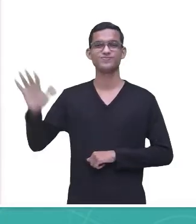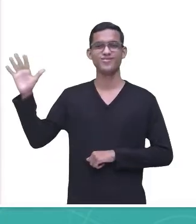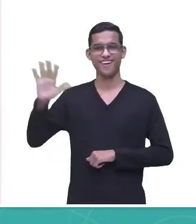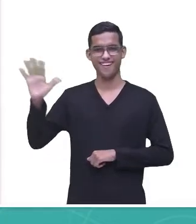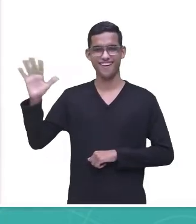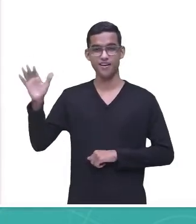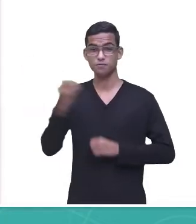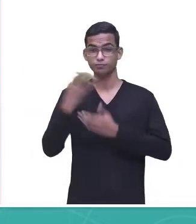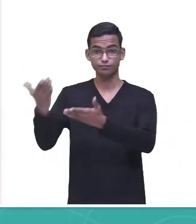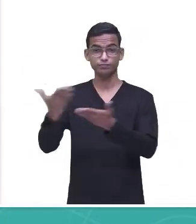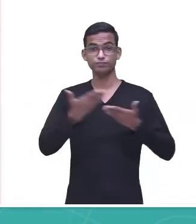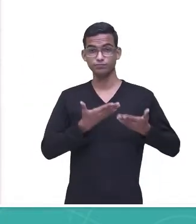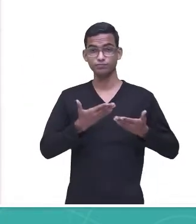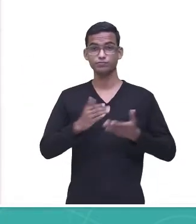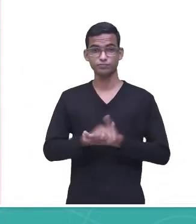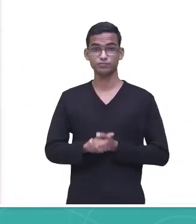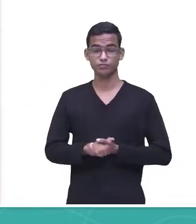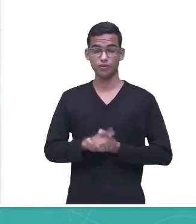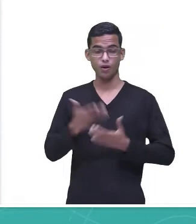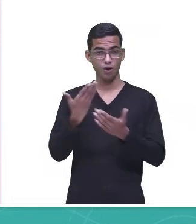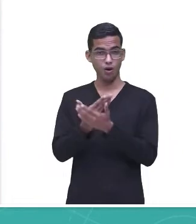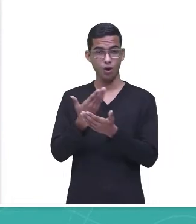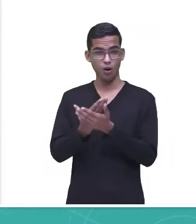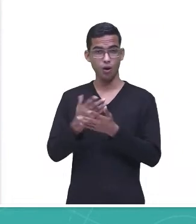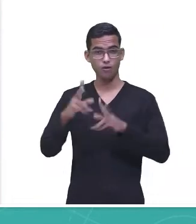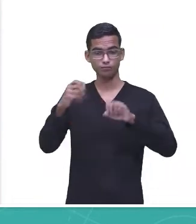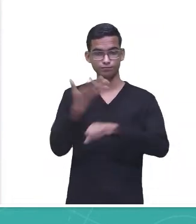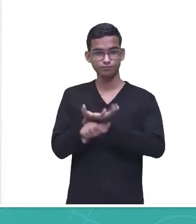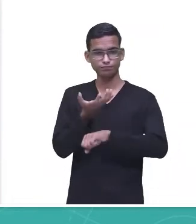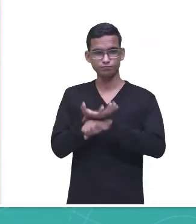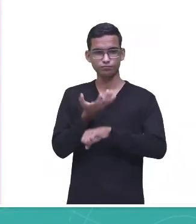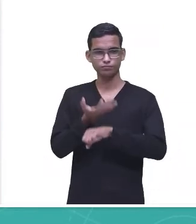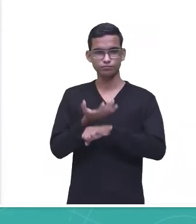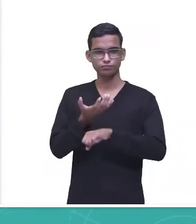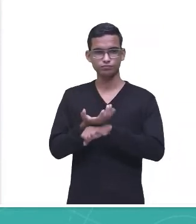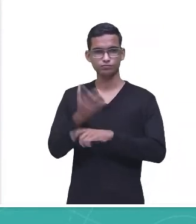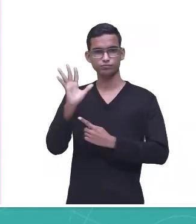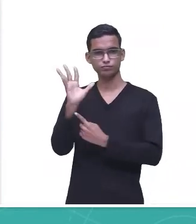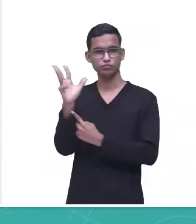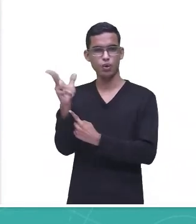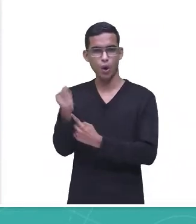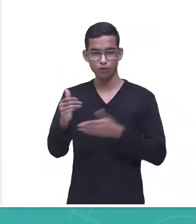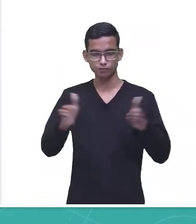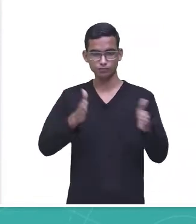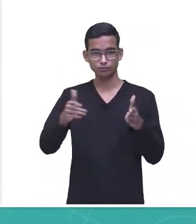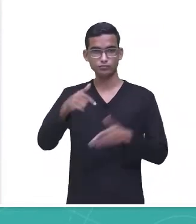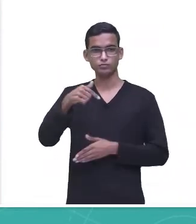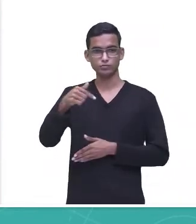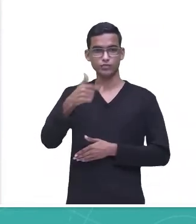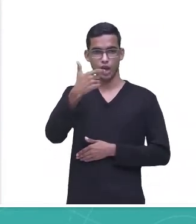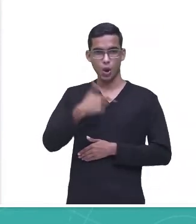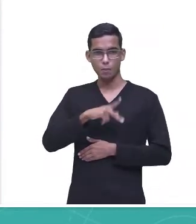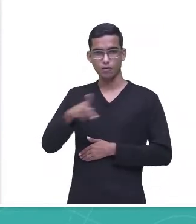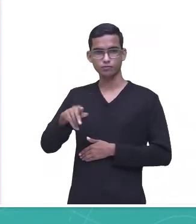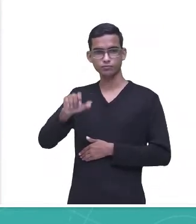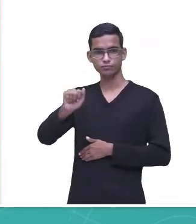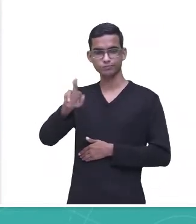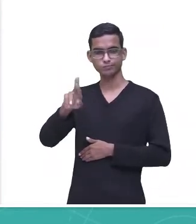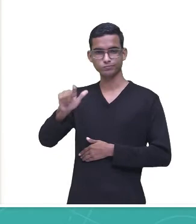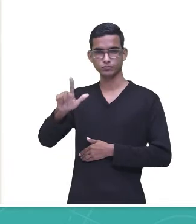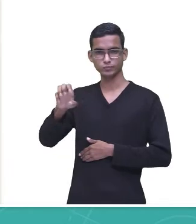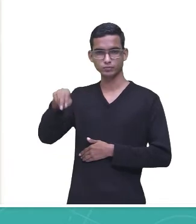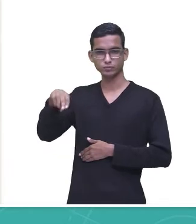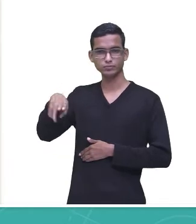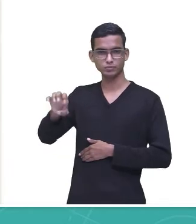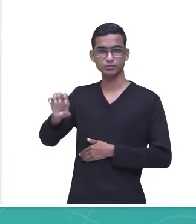Sejam bem-vindos a mais uma aula de arte da 7ª etapa. Eu sou a professora Arlene Azulay e vou falar sobre